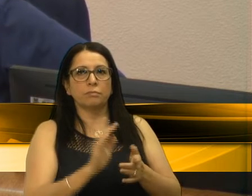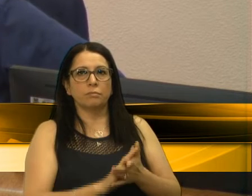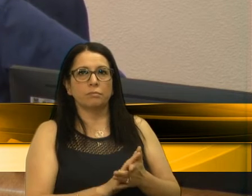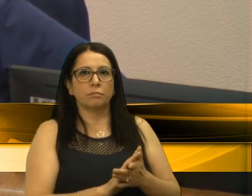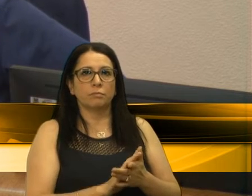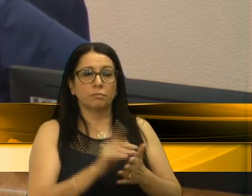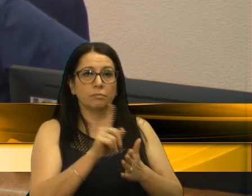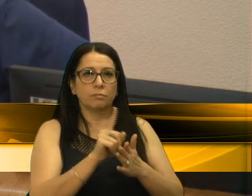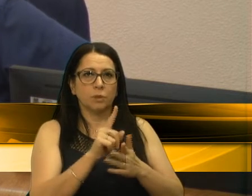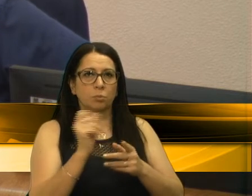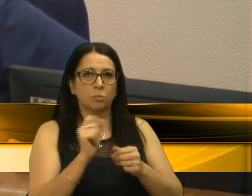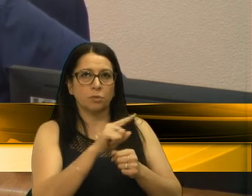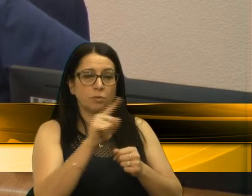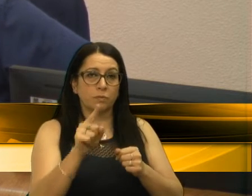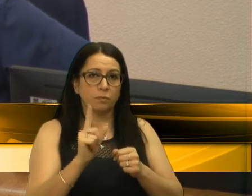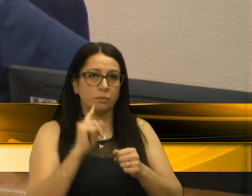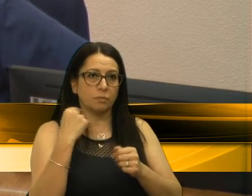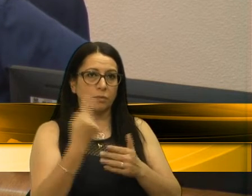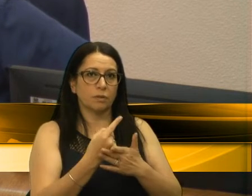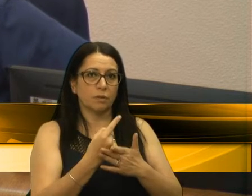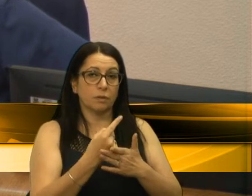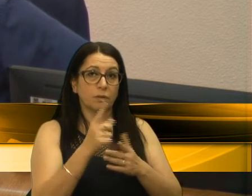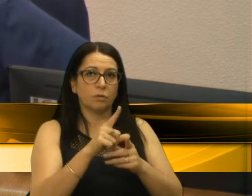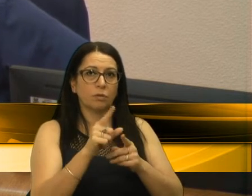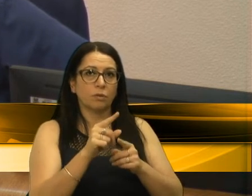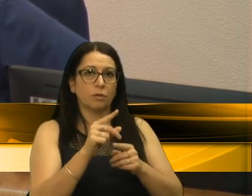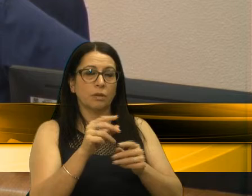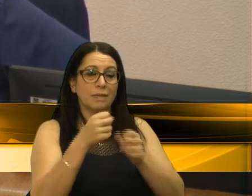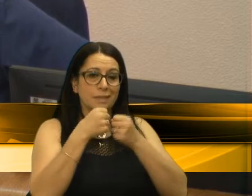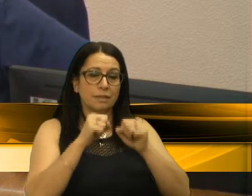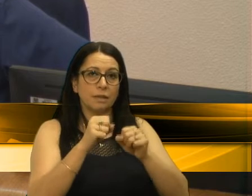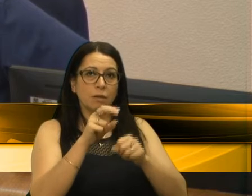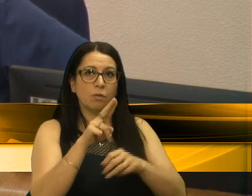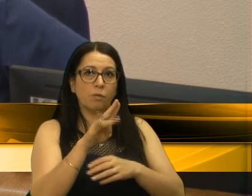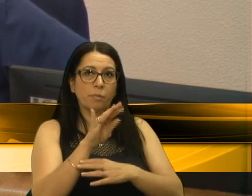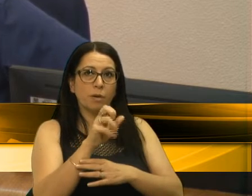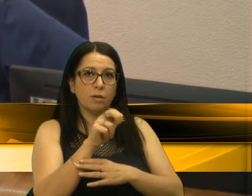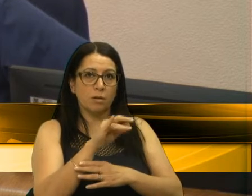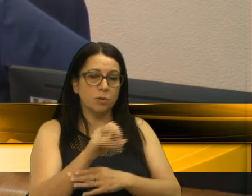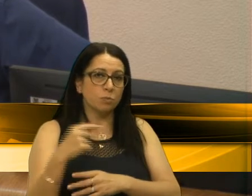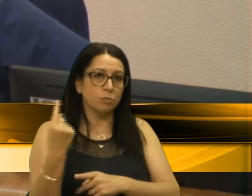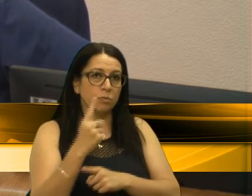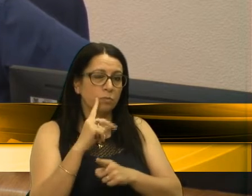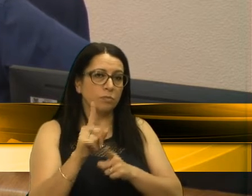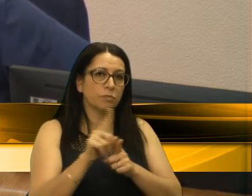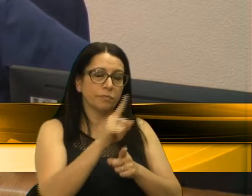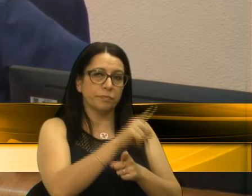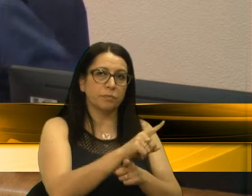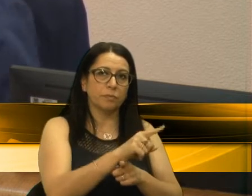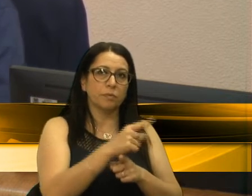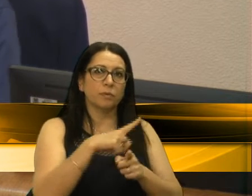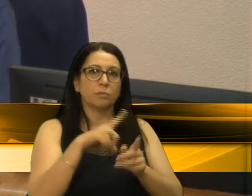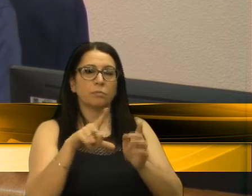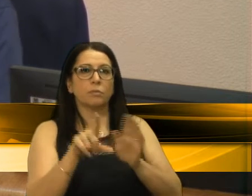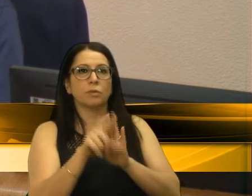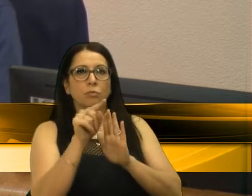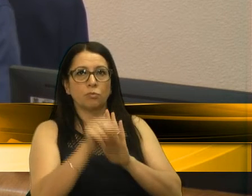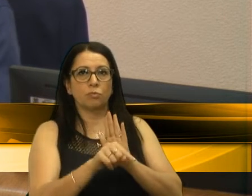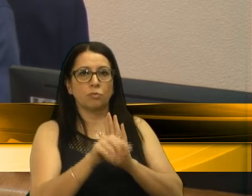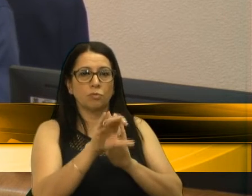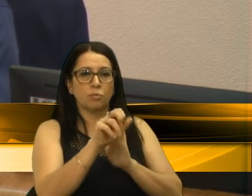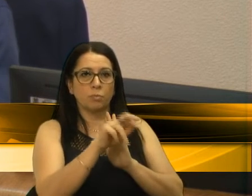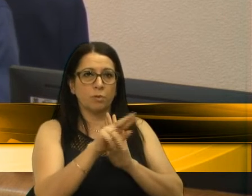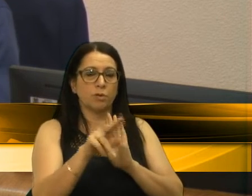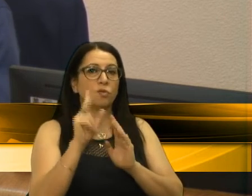foi diretamente para a Secretaria de Cultura, foi para a Secretaria do Urbanismo? Como foi feito o trâmite da solicitação para a realização do evento da Parada Livre? Senhor Geomir da Silva Neto,